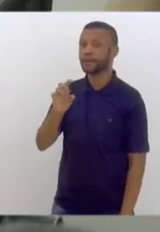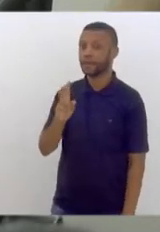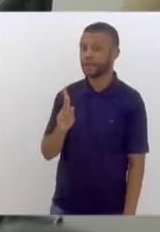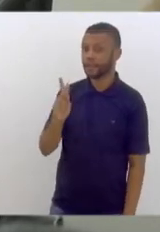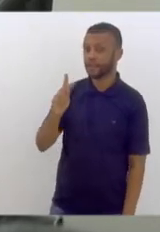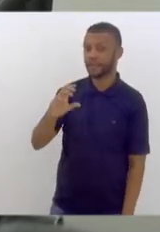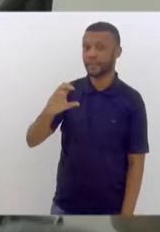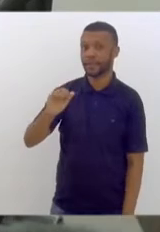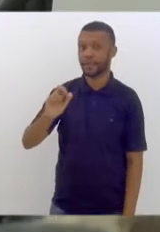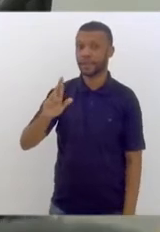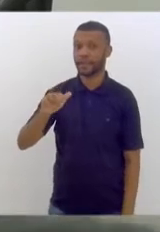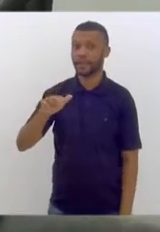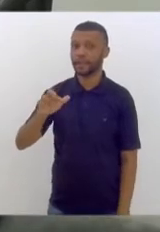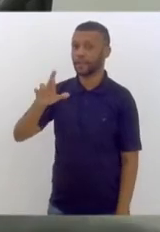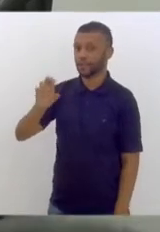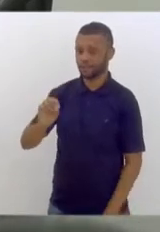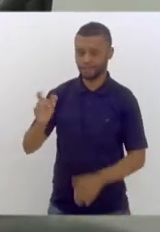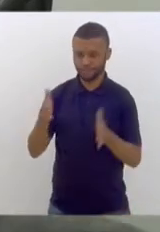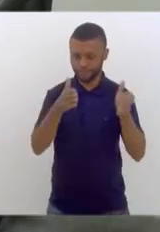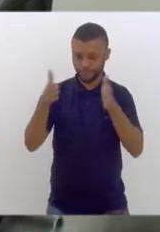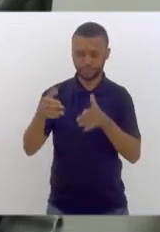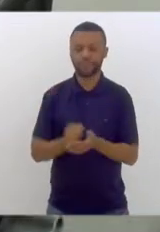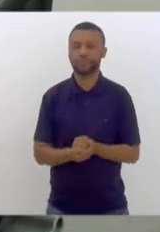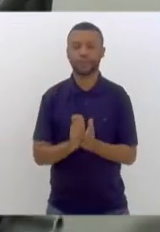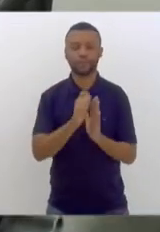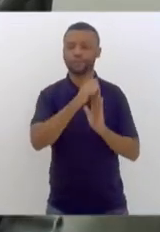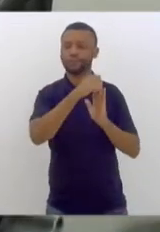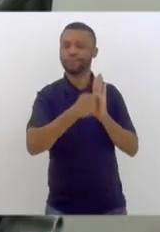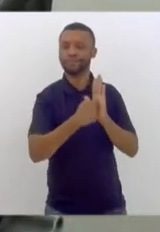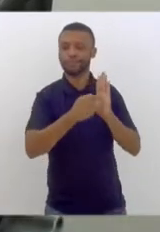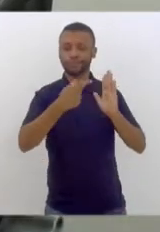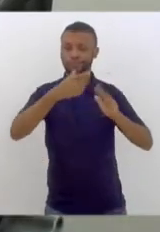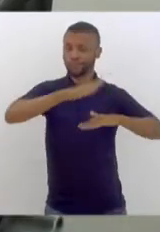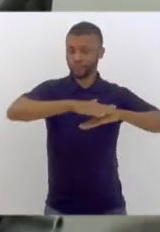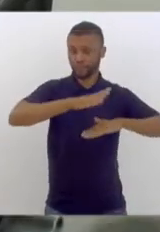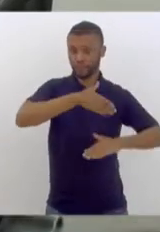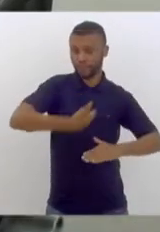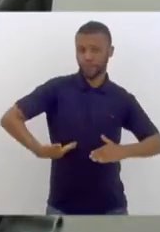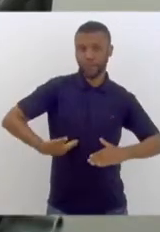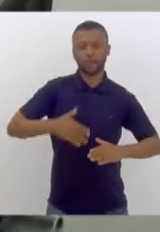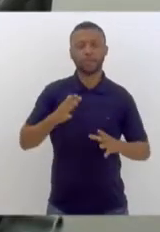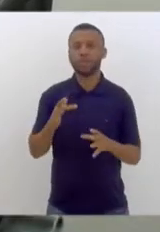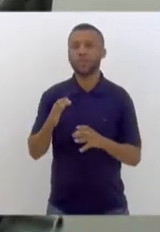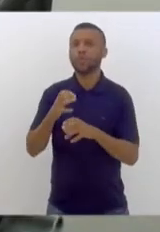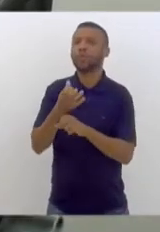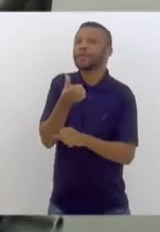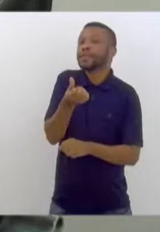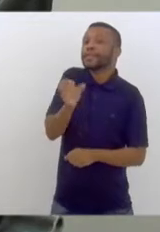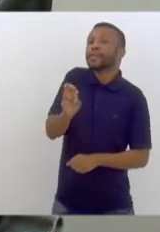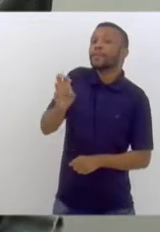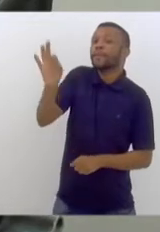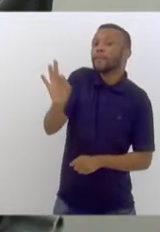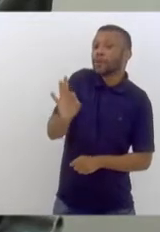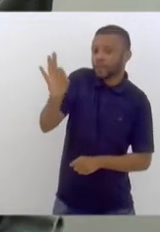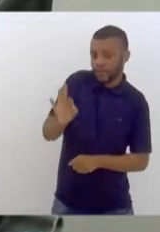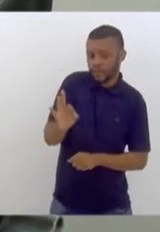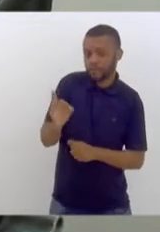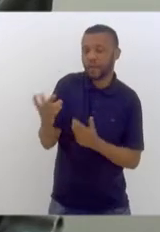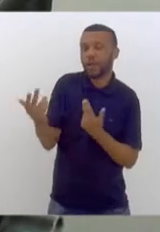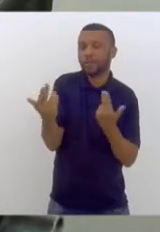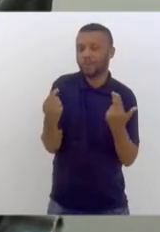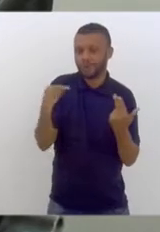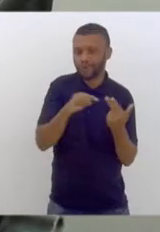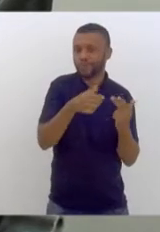do governo disse que é 65, conforme preconiza o inciso 1º do